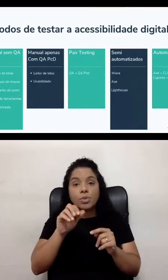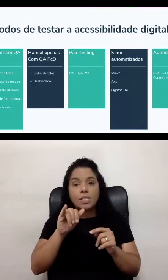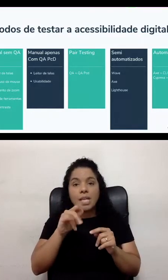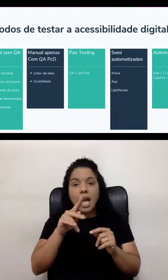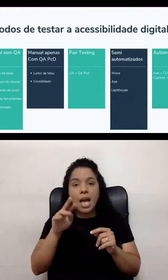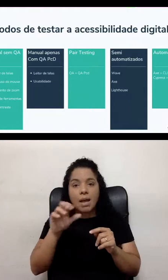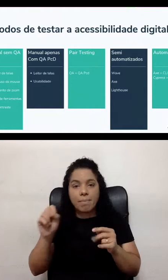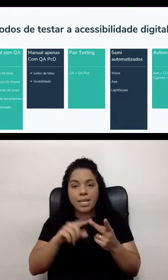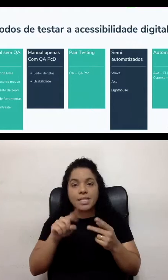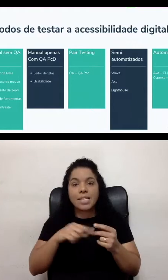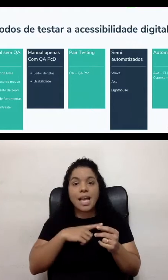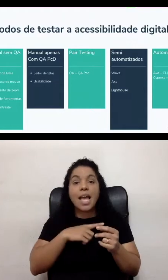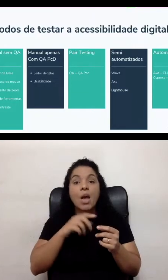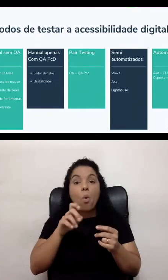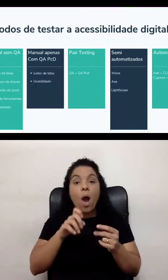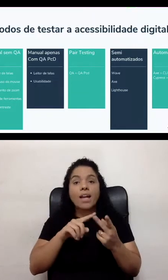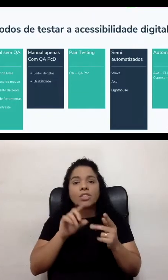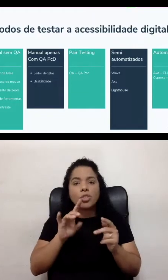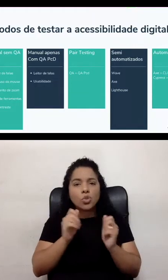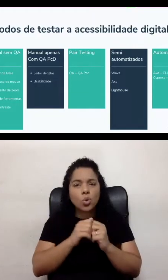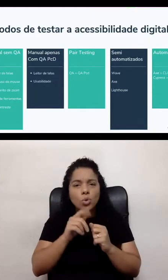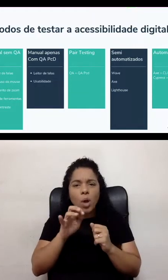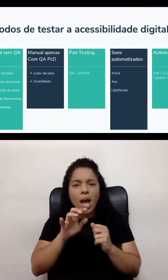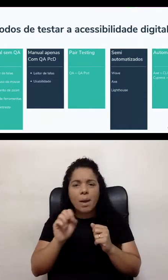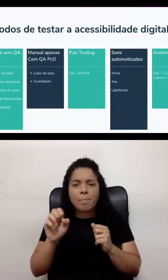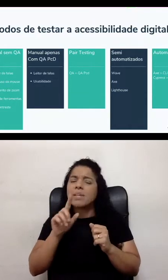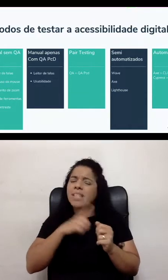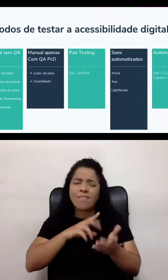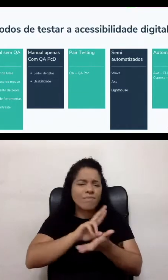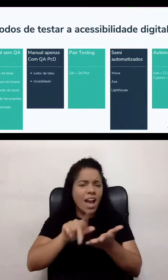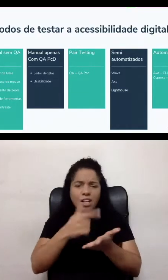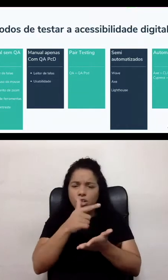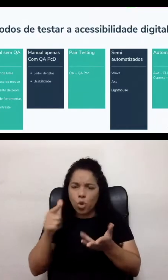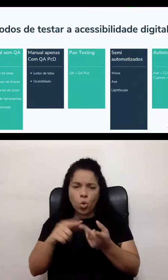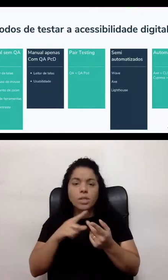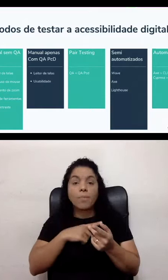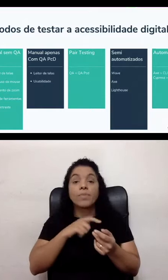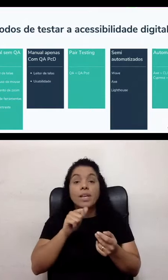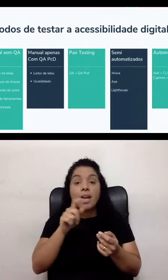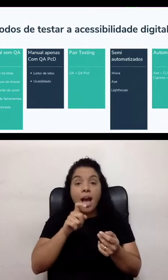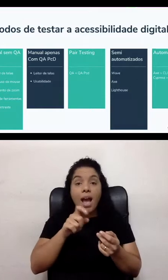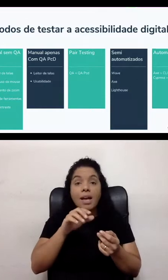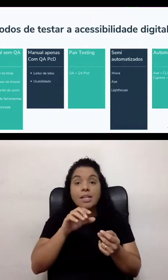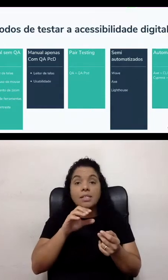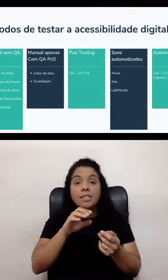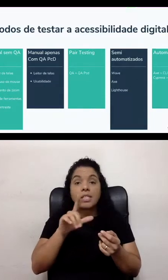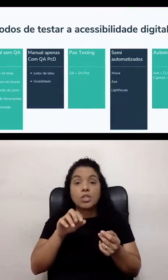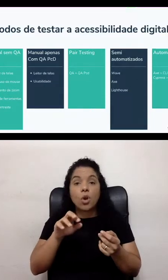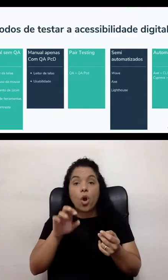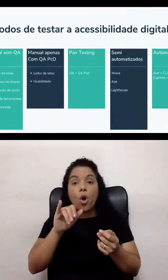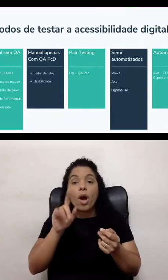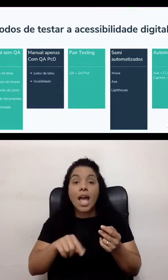necessariamente o Axe é só com o Cypress, tem várias outras ferramentas que ele é usado. Mas o Axe Core é uma biblioteca